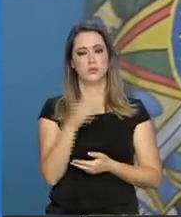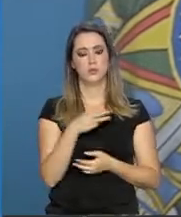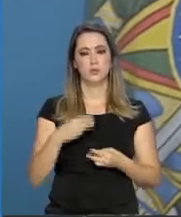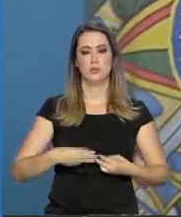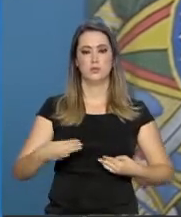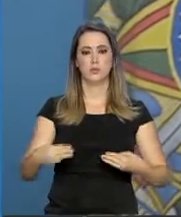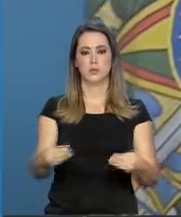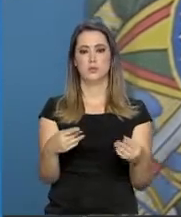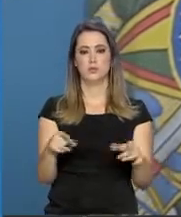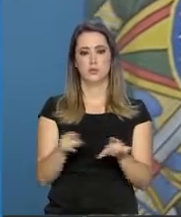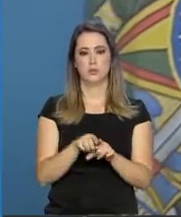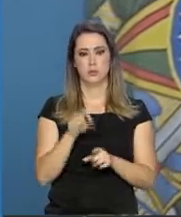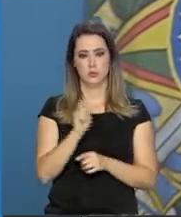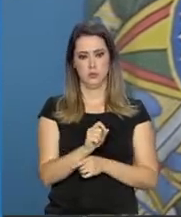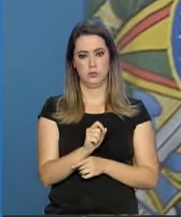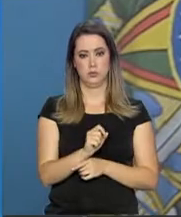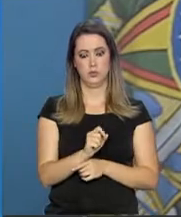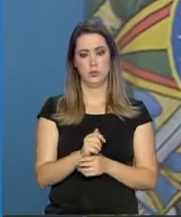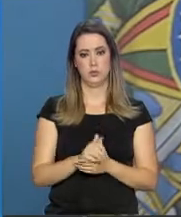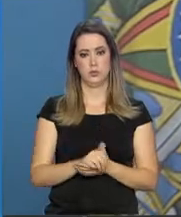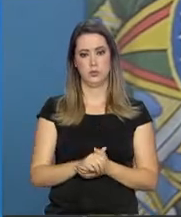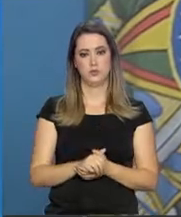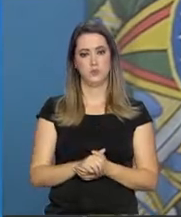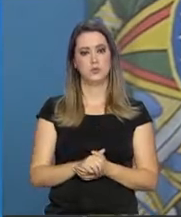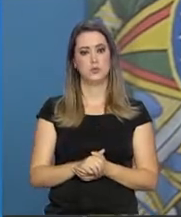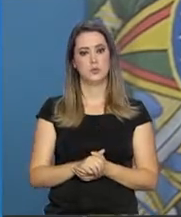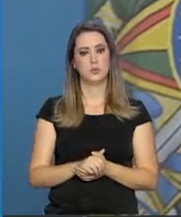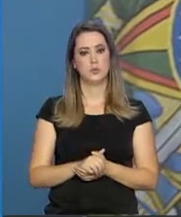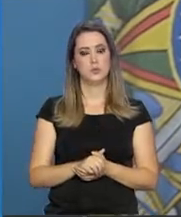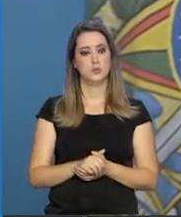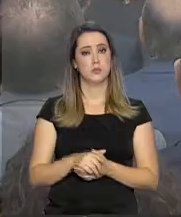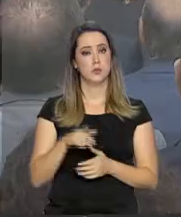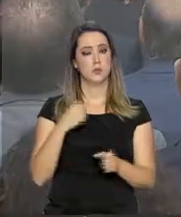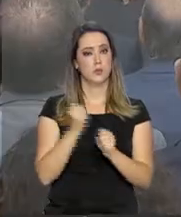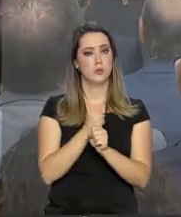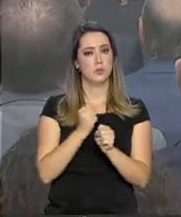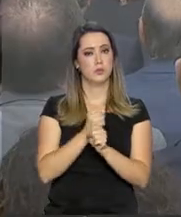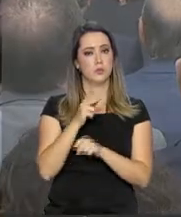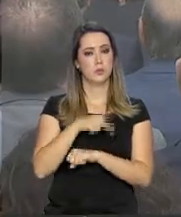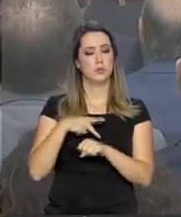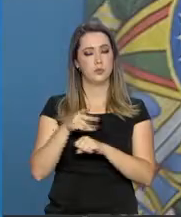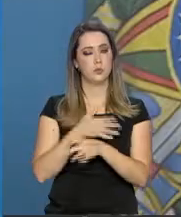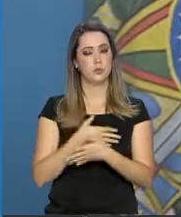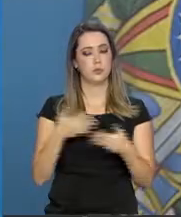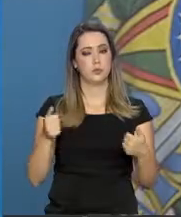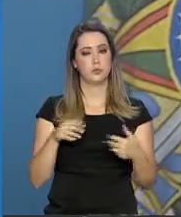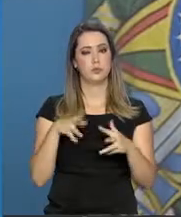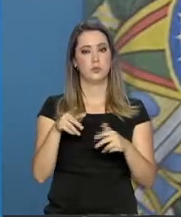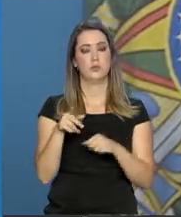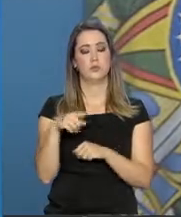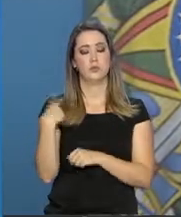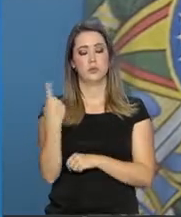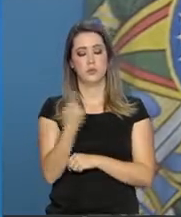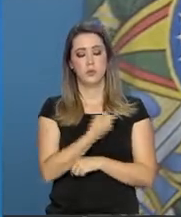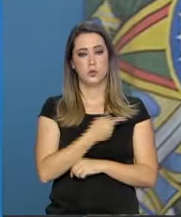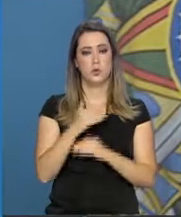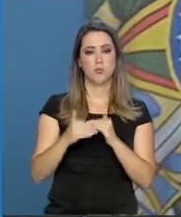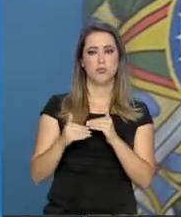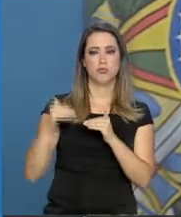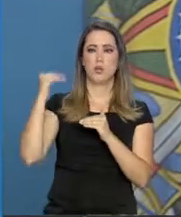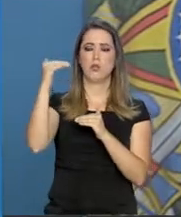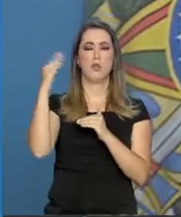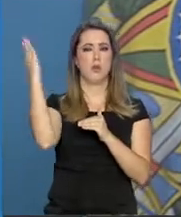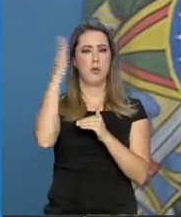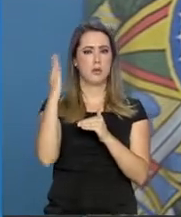presidente da caixa agora para construir um país melhor para todos acima de todos nós está o país